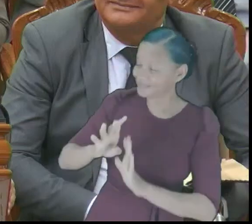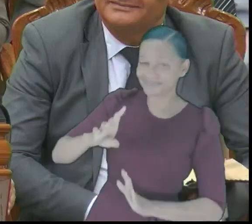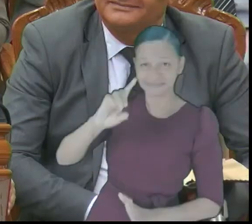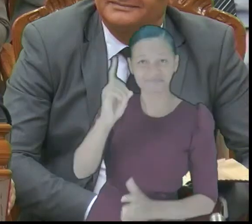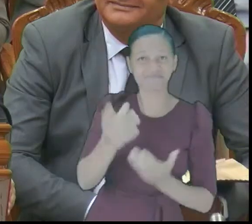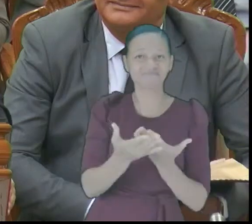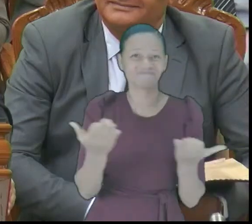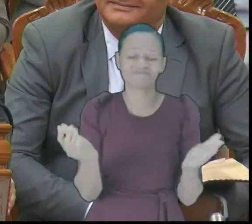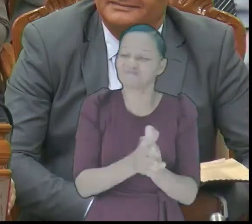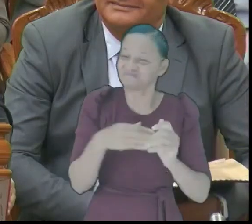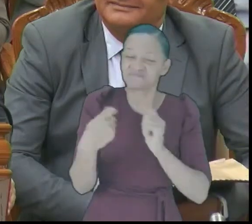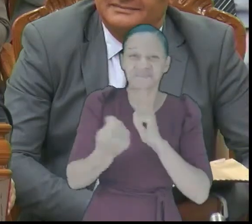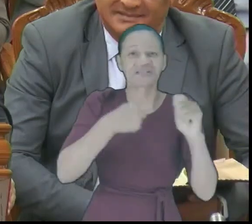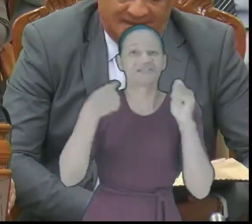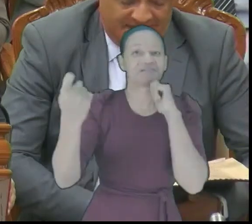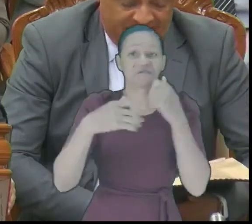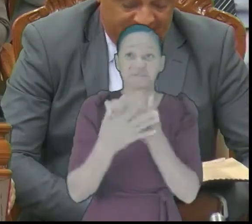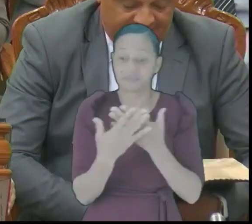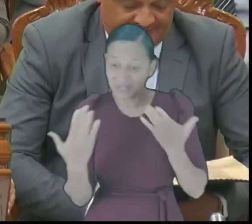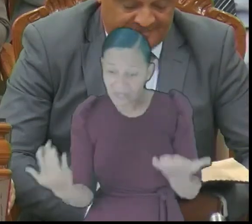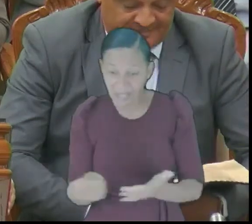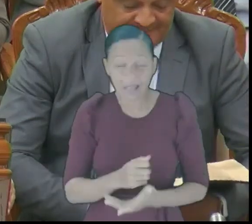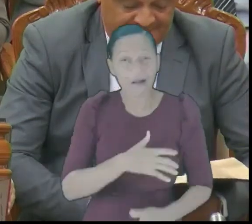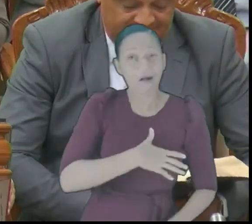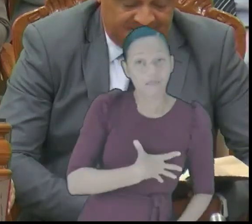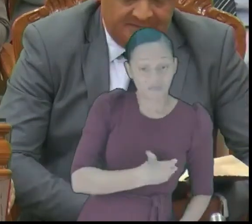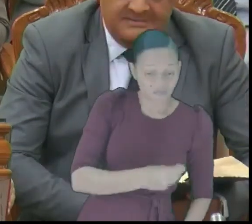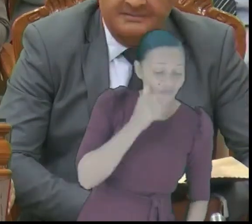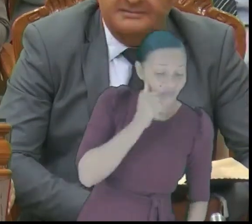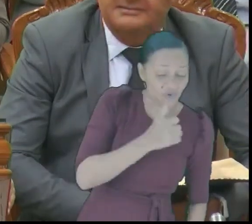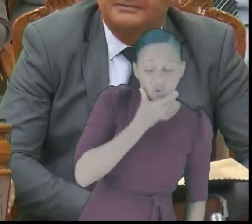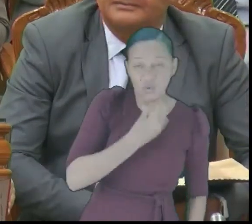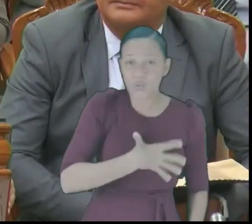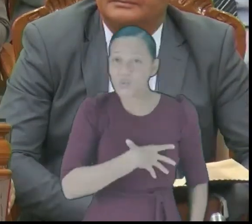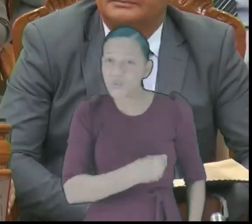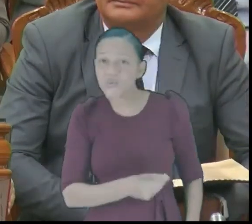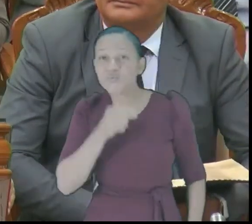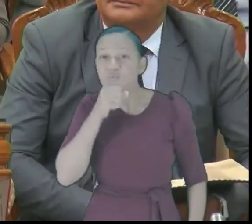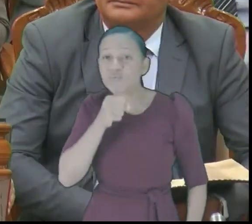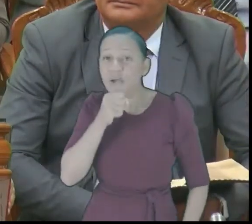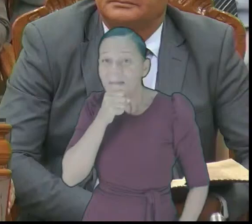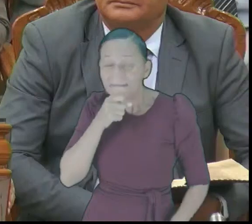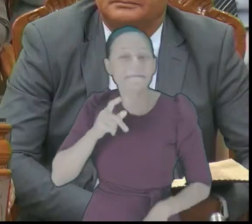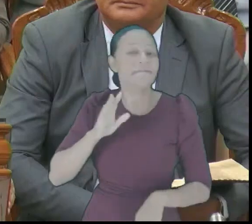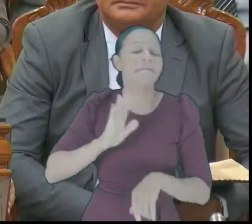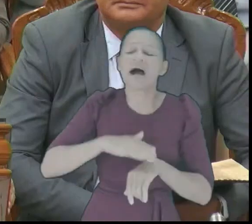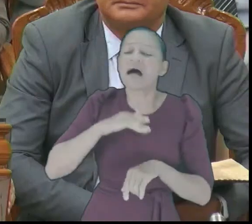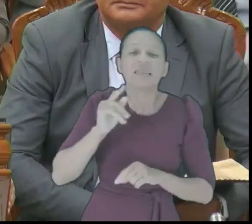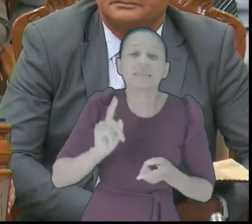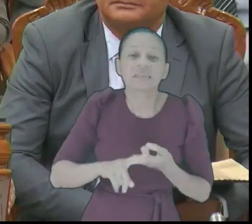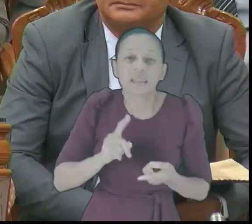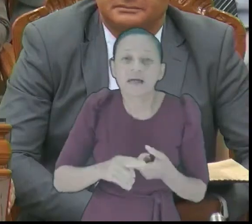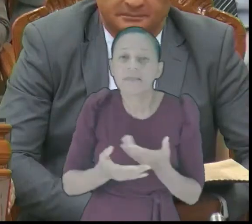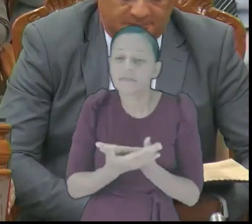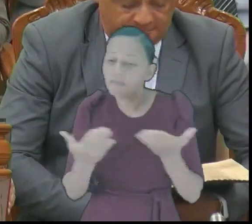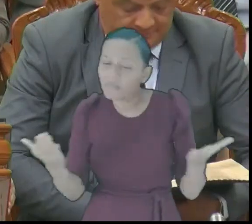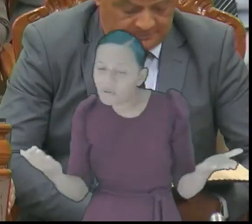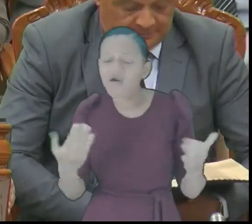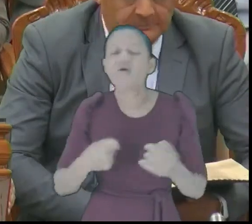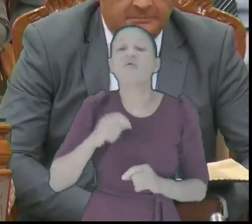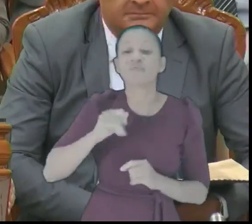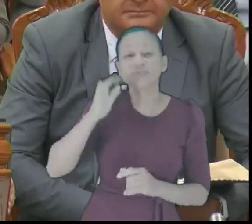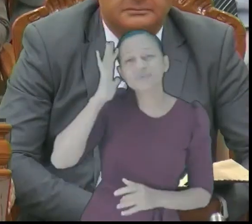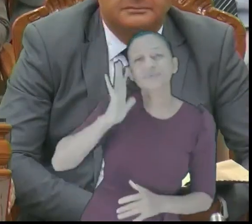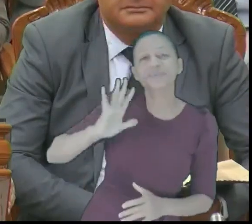Deus. Aleluia. É para os filhos e filhas, para os velhos, para quem mais? Vossos velhos terão sonhos. E o